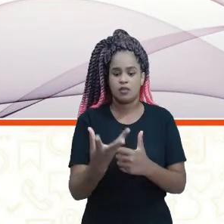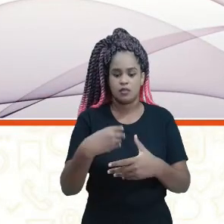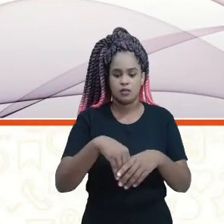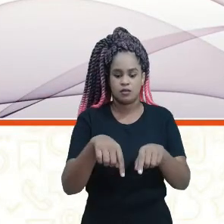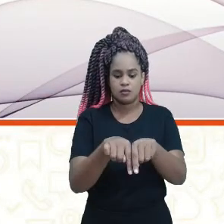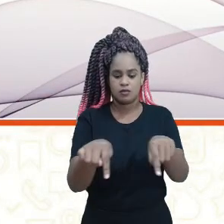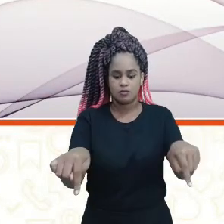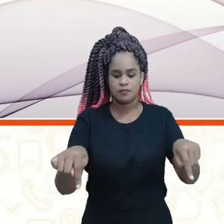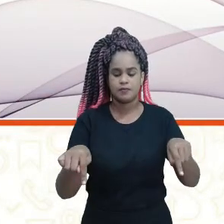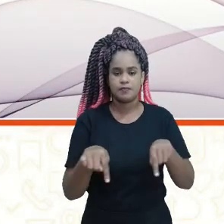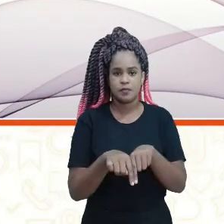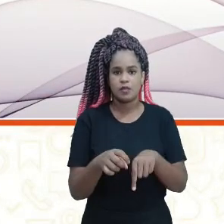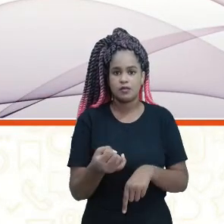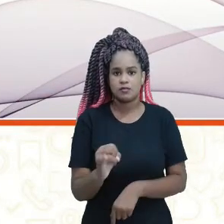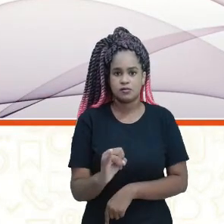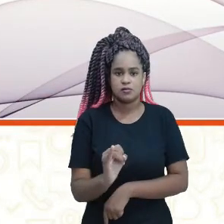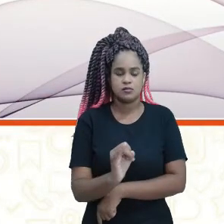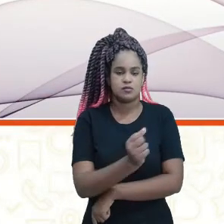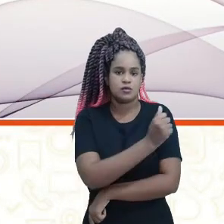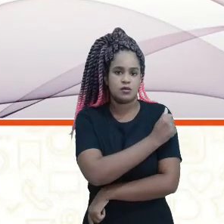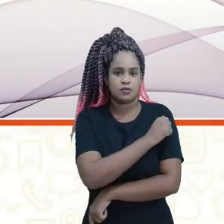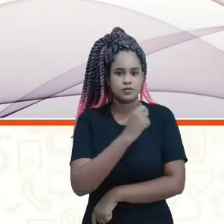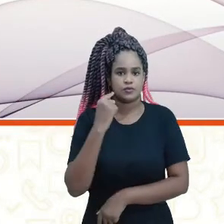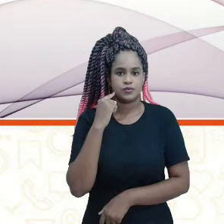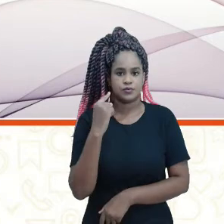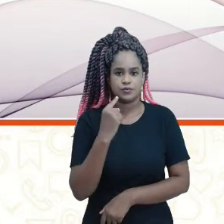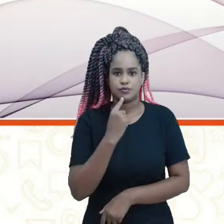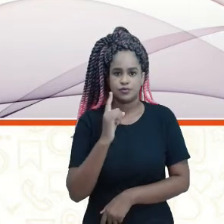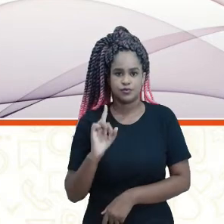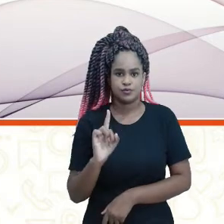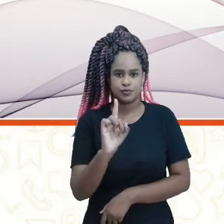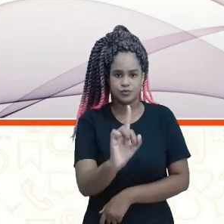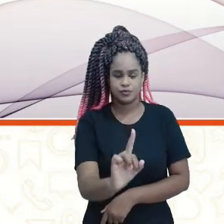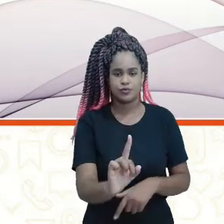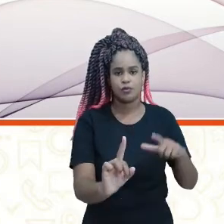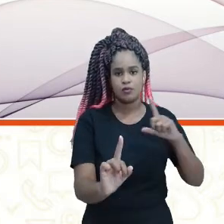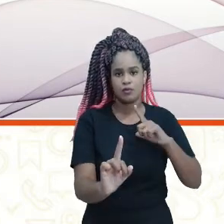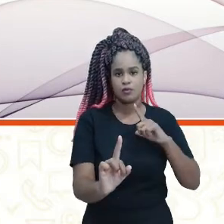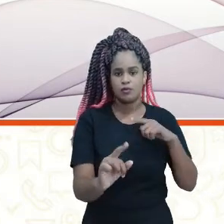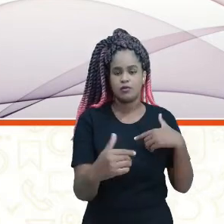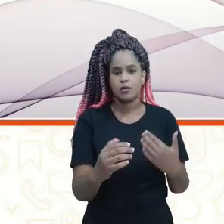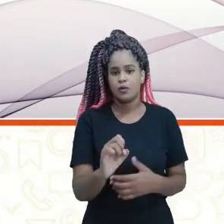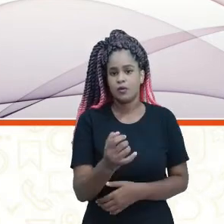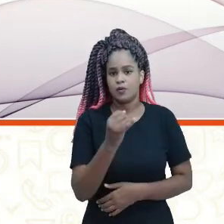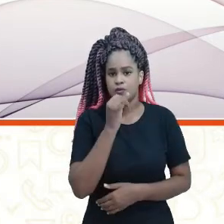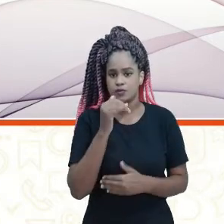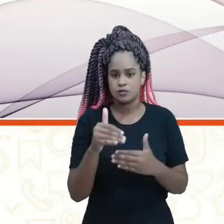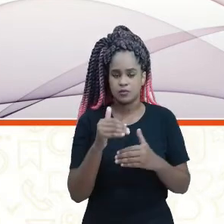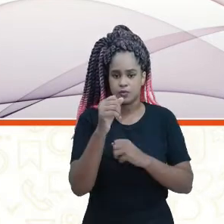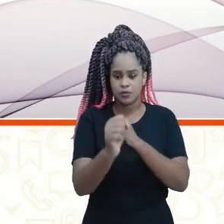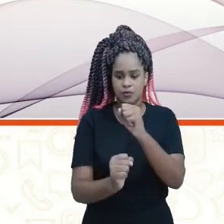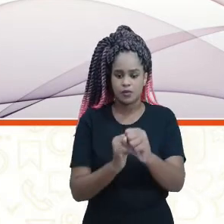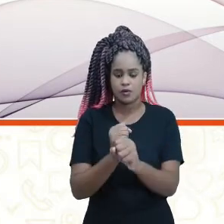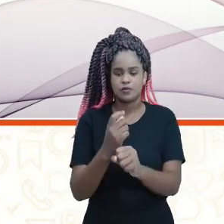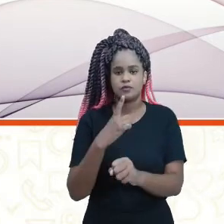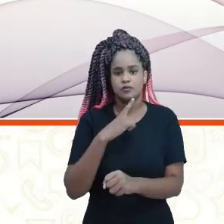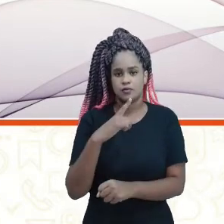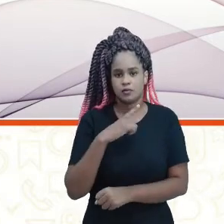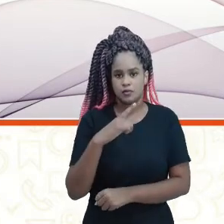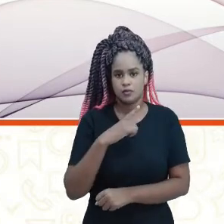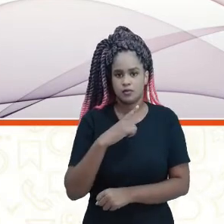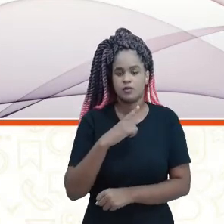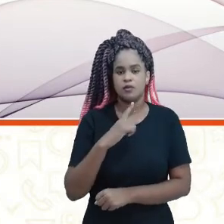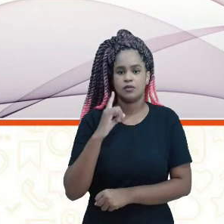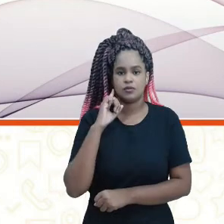quem tem um estudante surdo na sua sala, ou quem já sabe que no ano seguinte vai chegar, vai receber esse